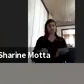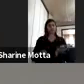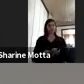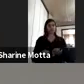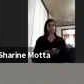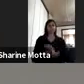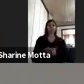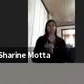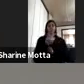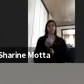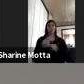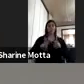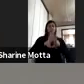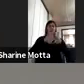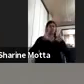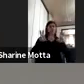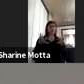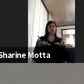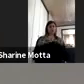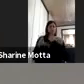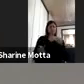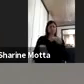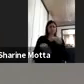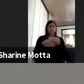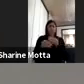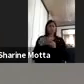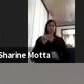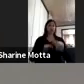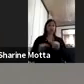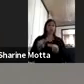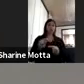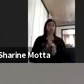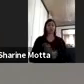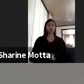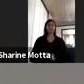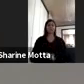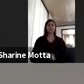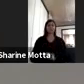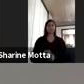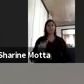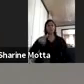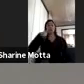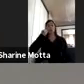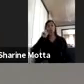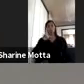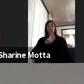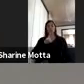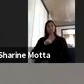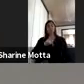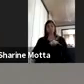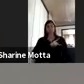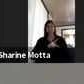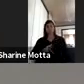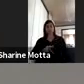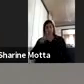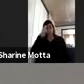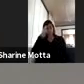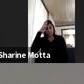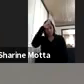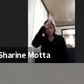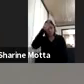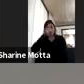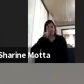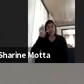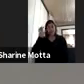quero comentar hoje é o discurso virtual ontem do presidente da República na plenária da